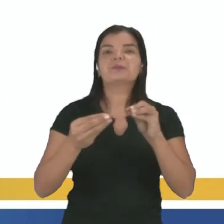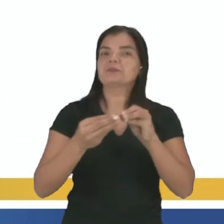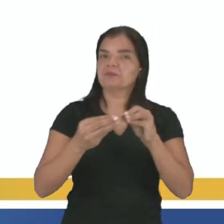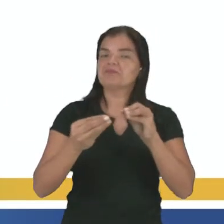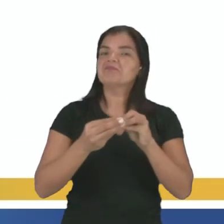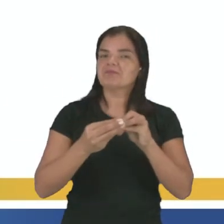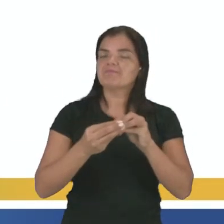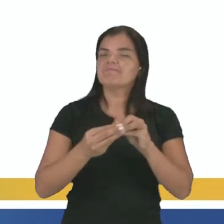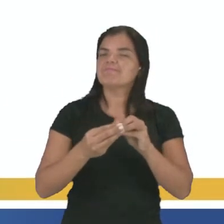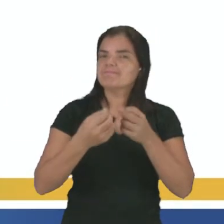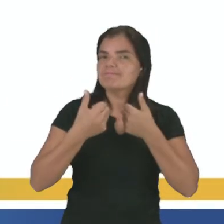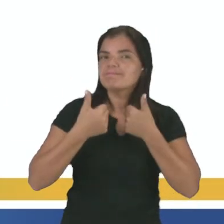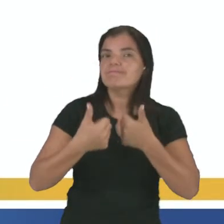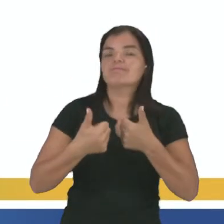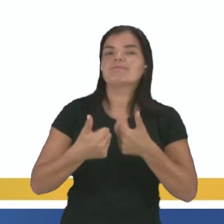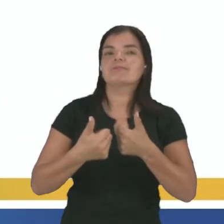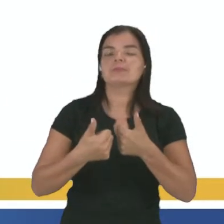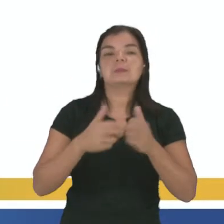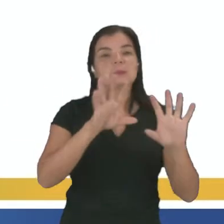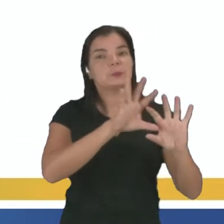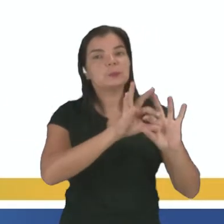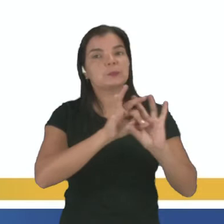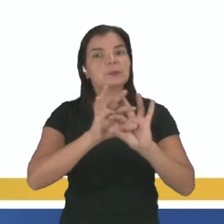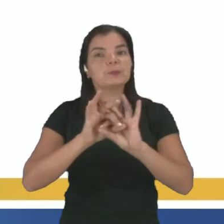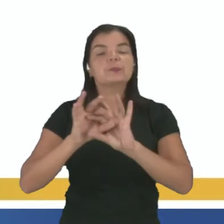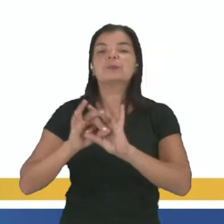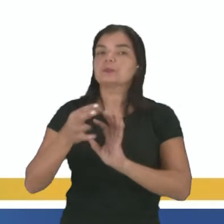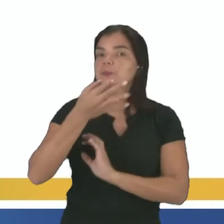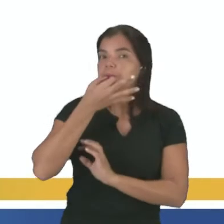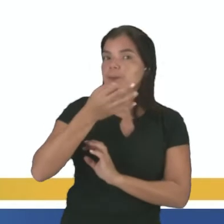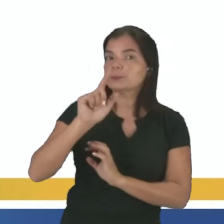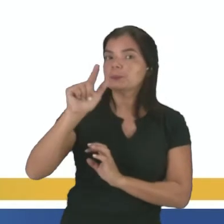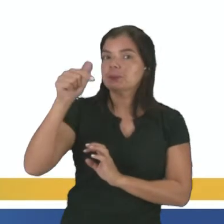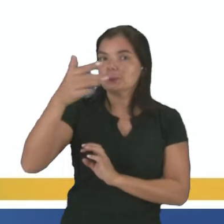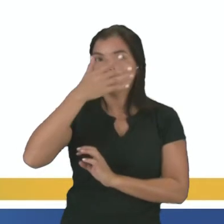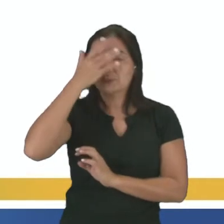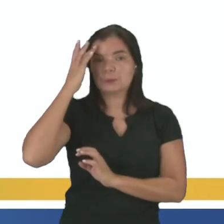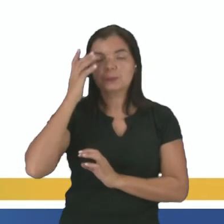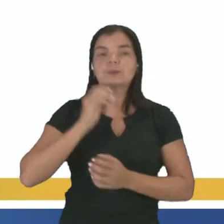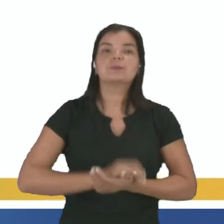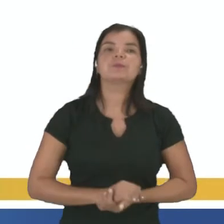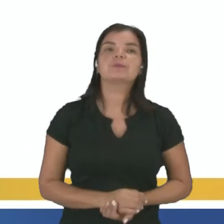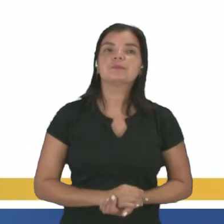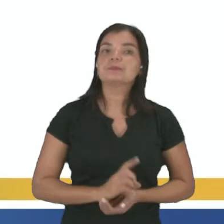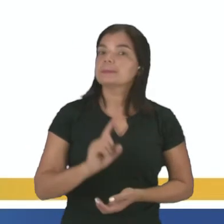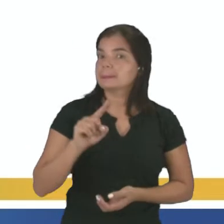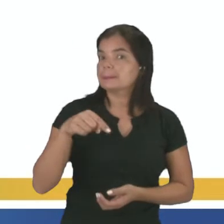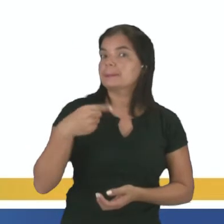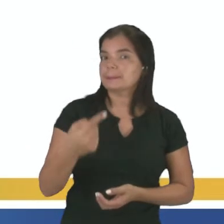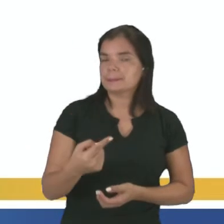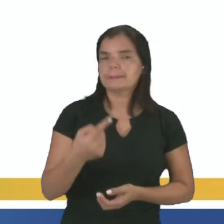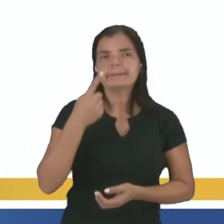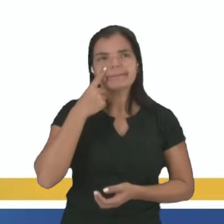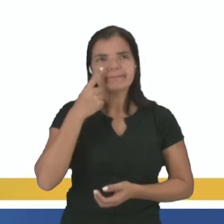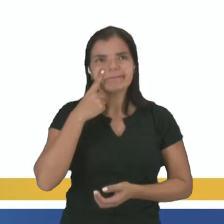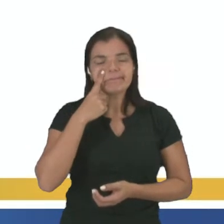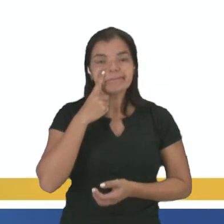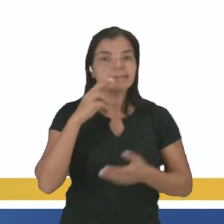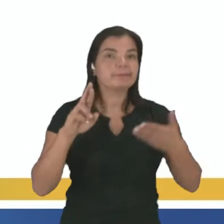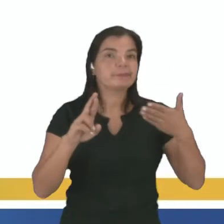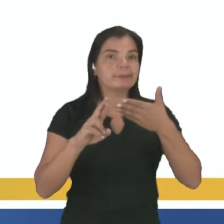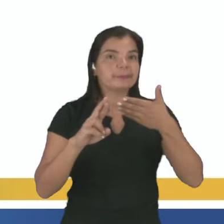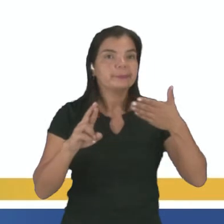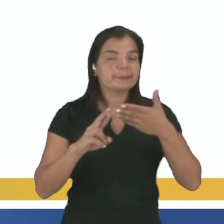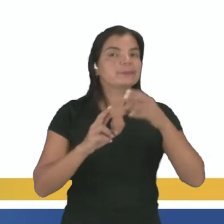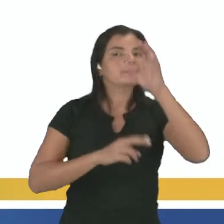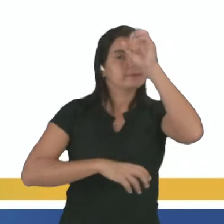muito embasado e contextualizado com as opiniões de outras pessoas. Depois, quando você vai fazer essas referências,